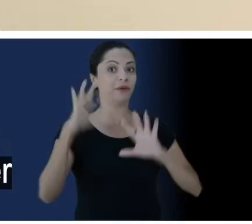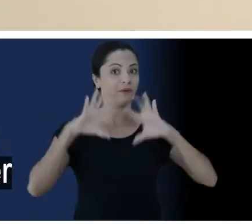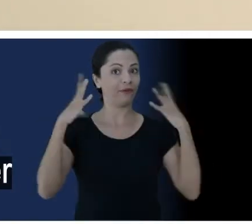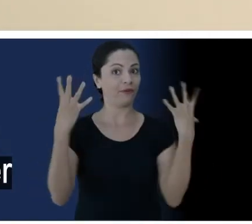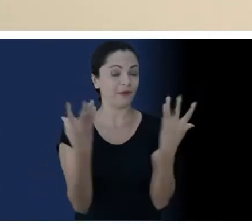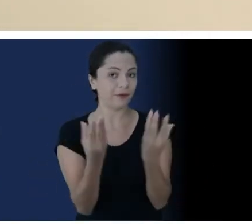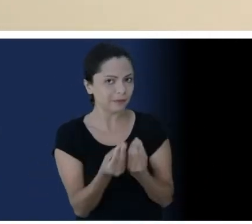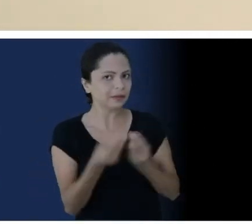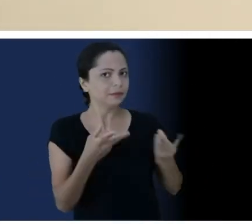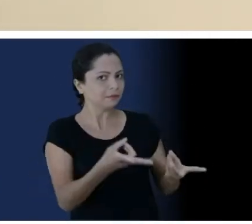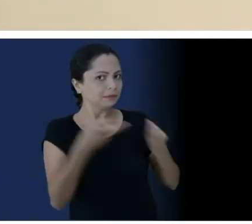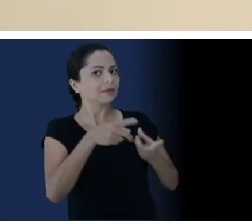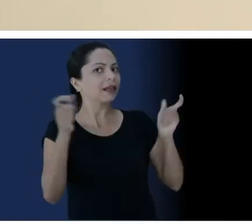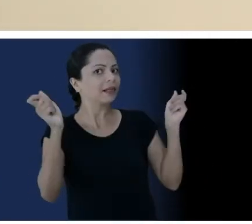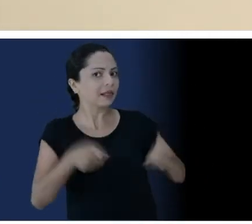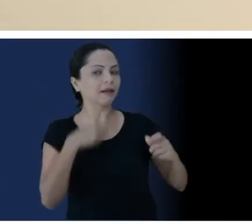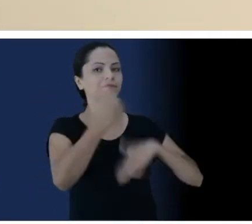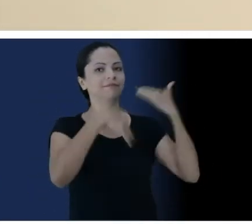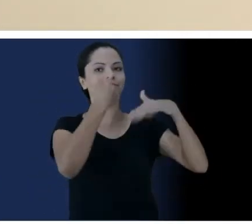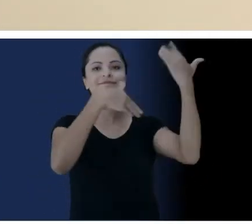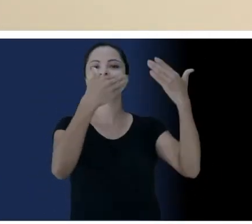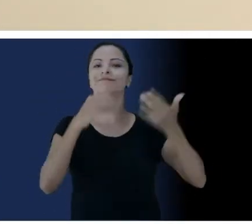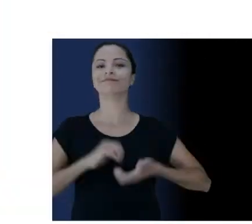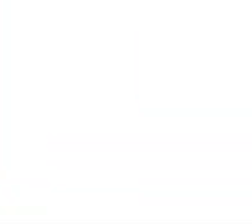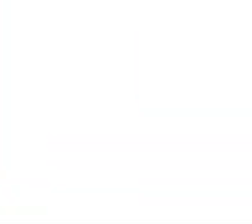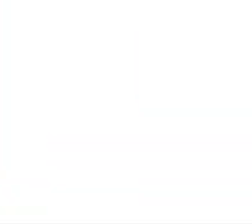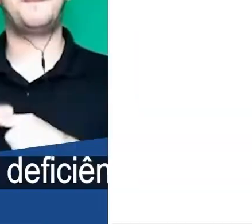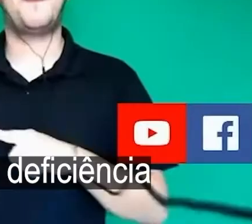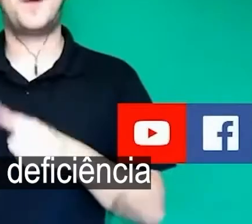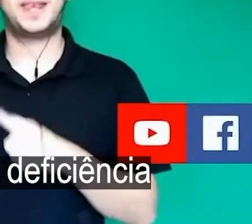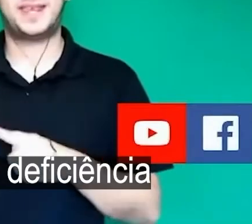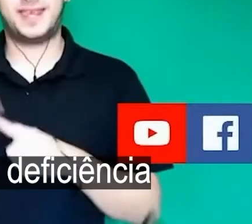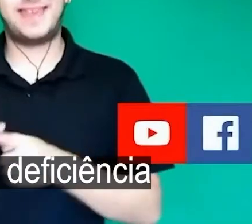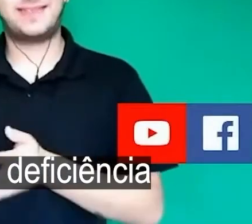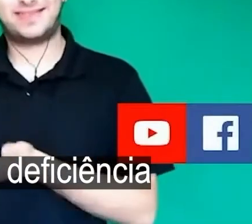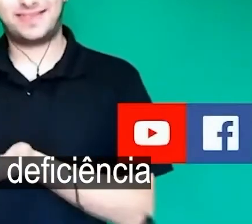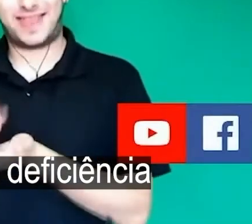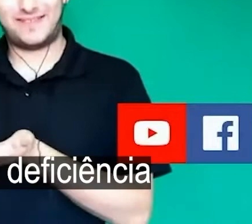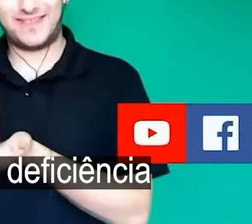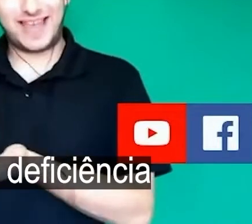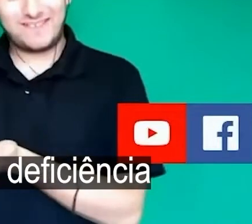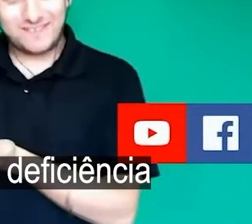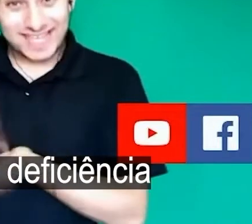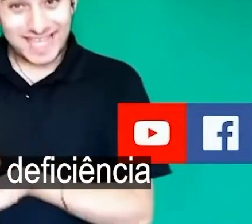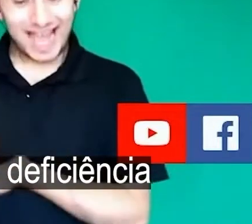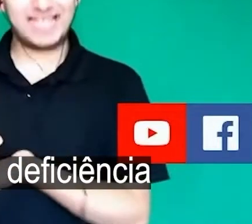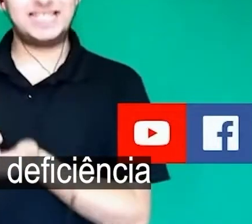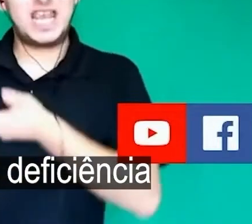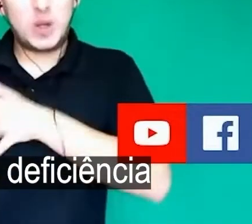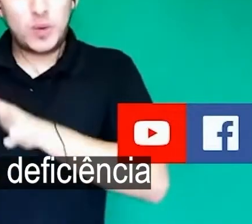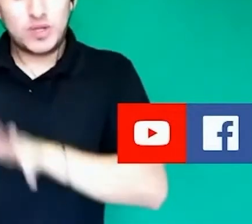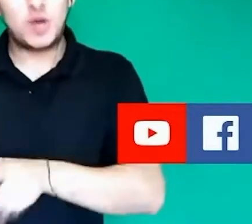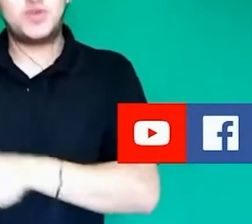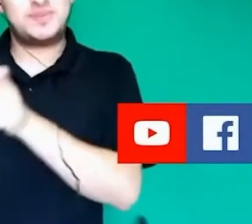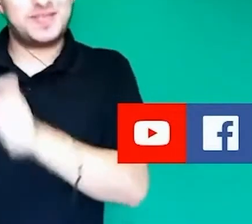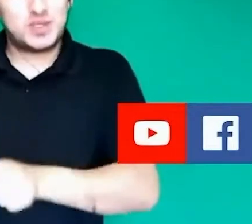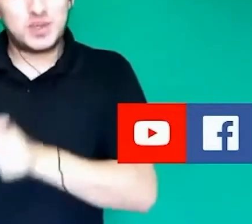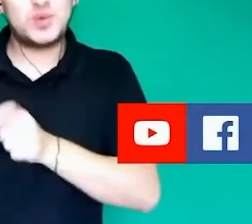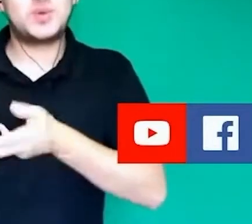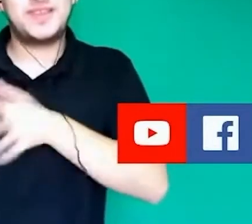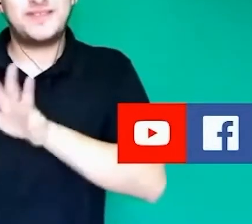família reconhecer o potencial da pessoa com deficiência. A verdade, a verdadeira inclusão de pessoas com deficiência